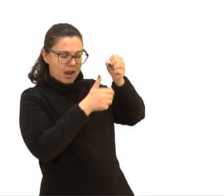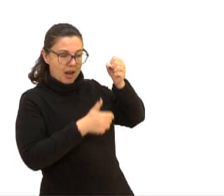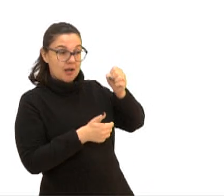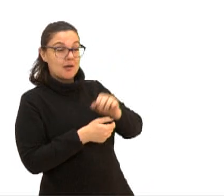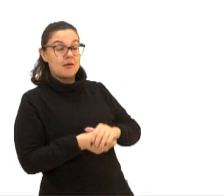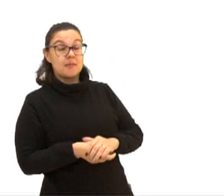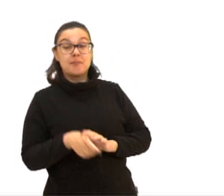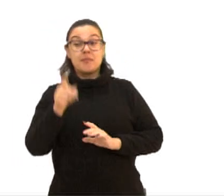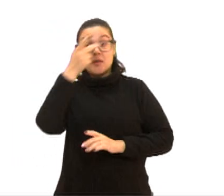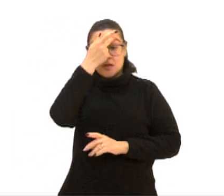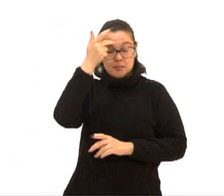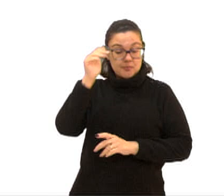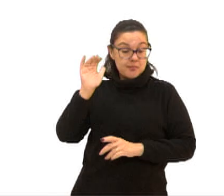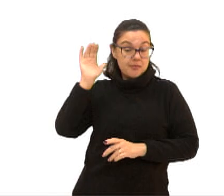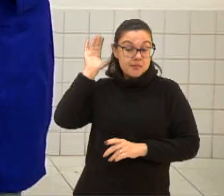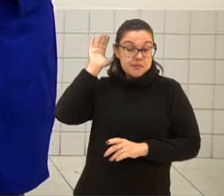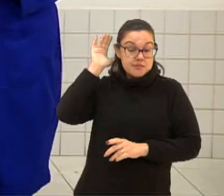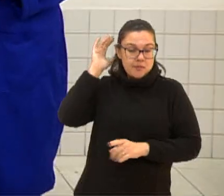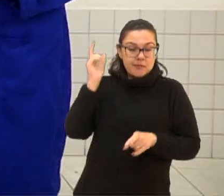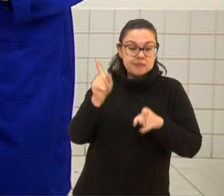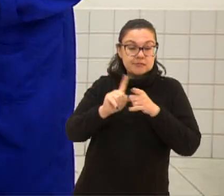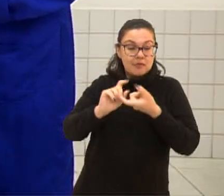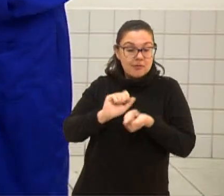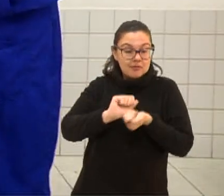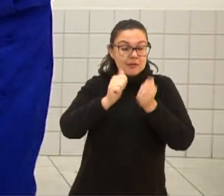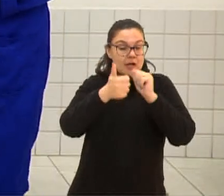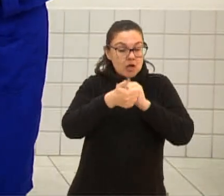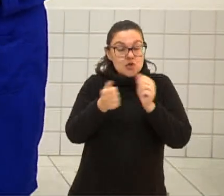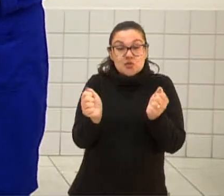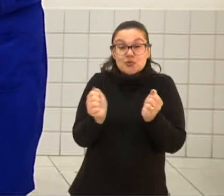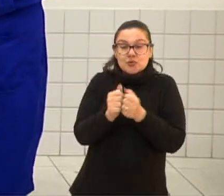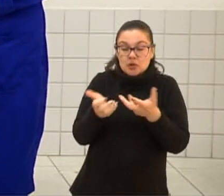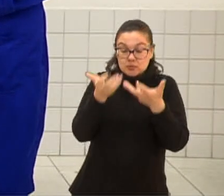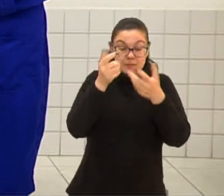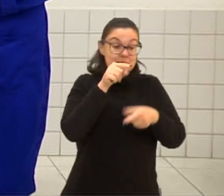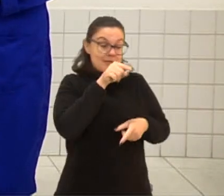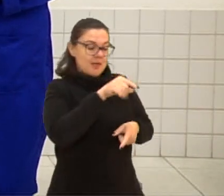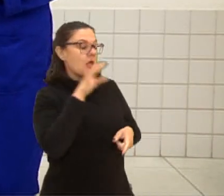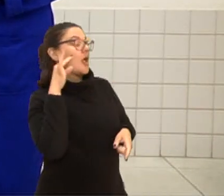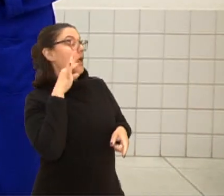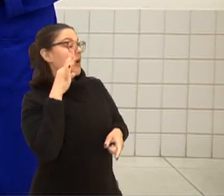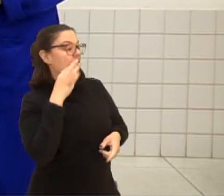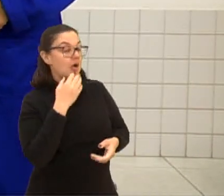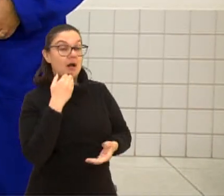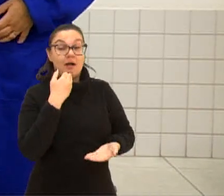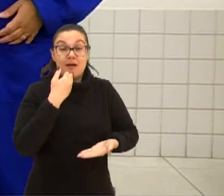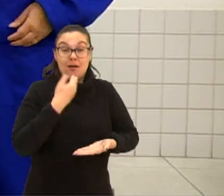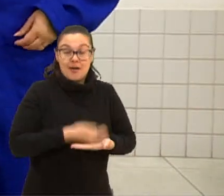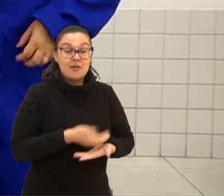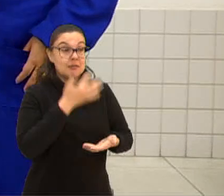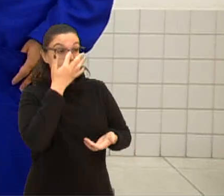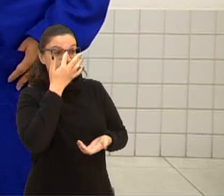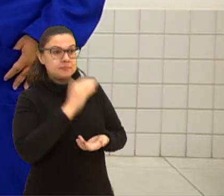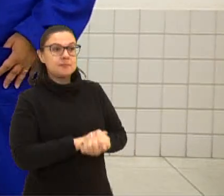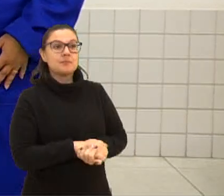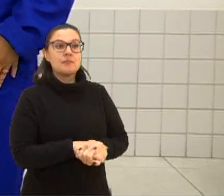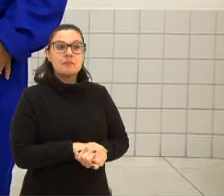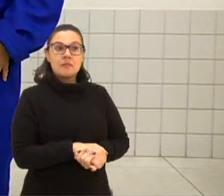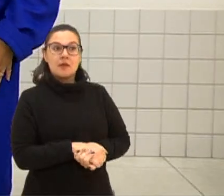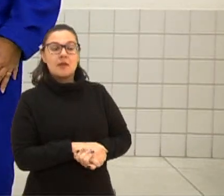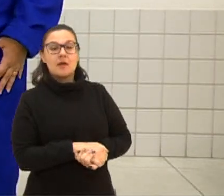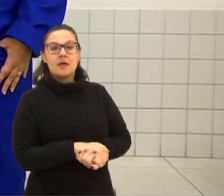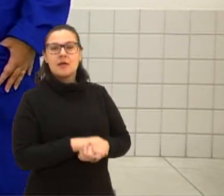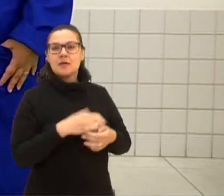coisas. E o ouvinte era um coautor. Então, aqui é muito legal. Eu acho essa parte, assim, sabe, sensacional, Rutineia.